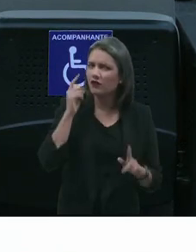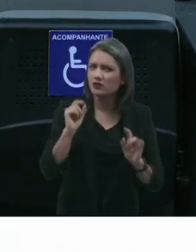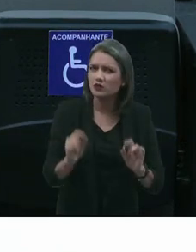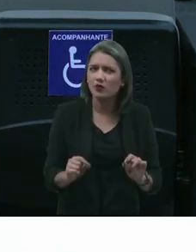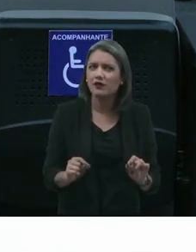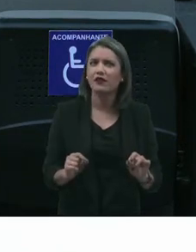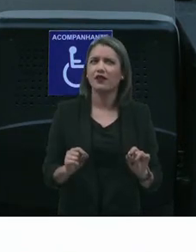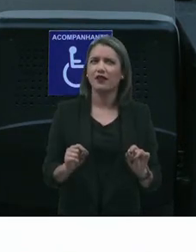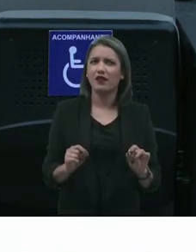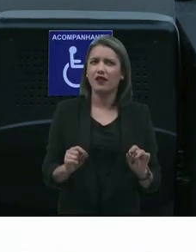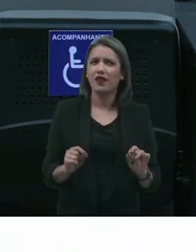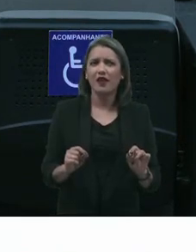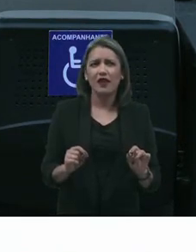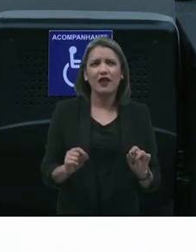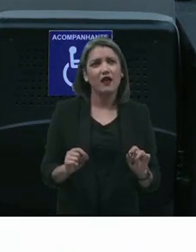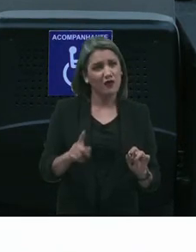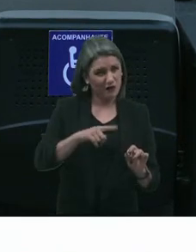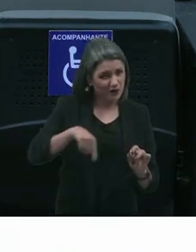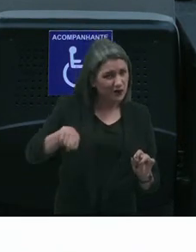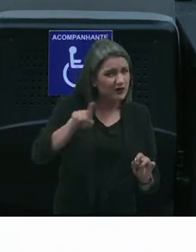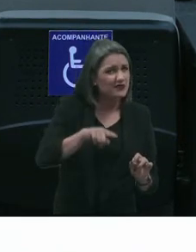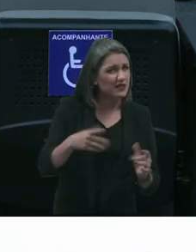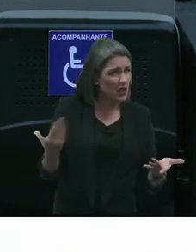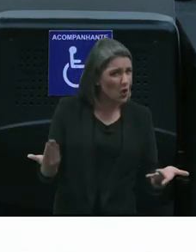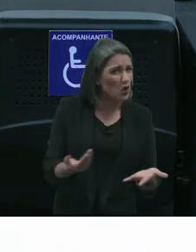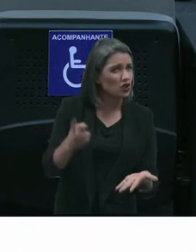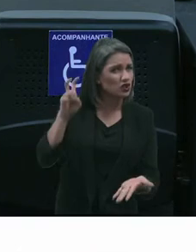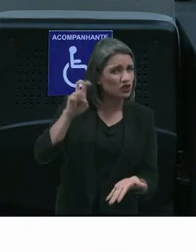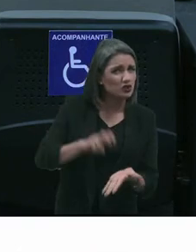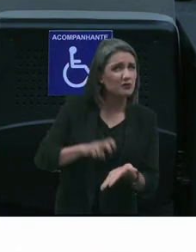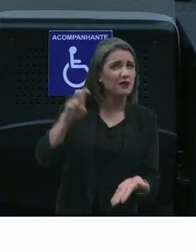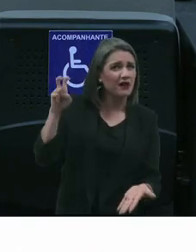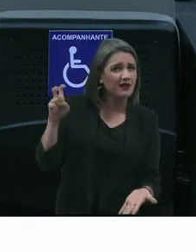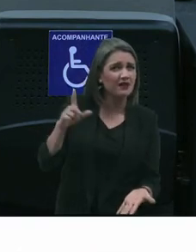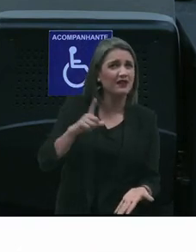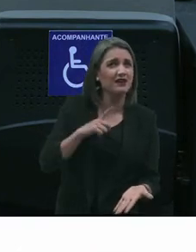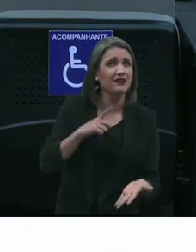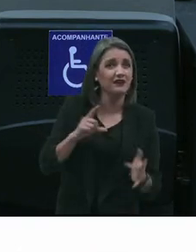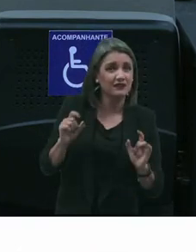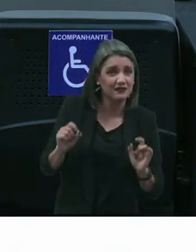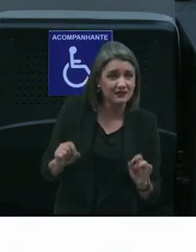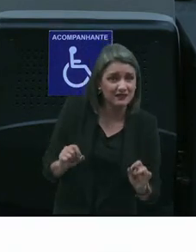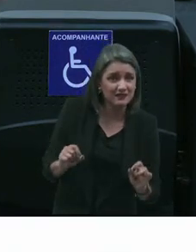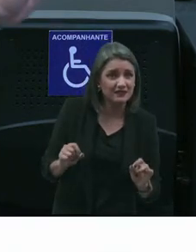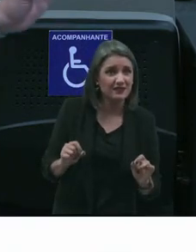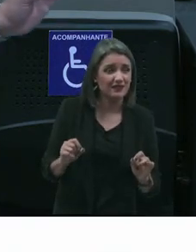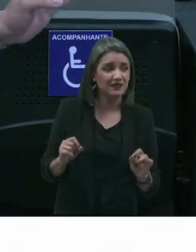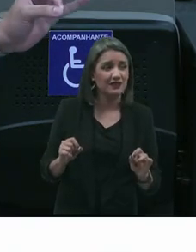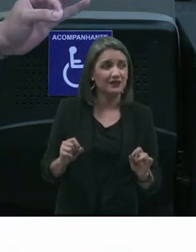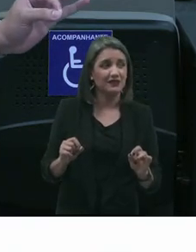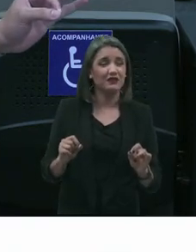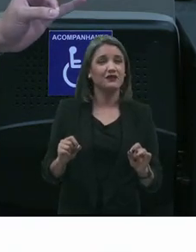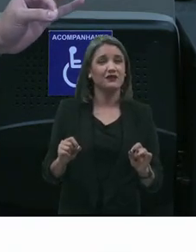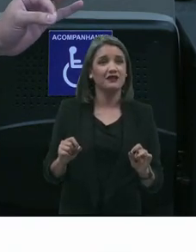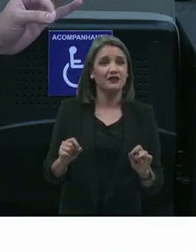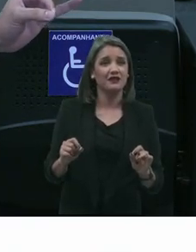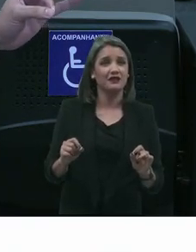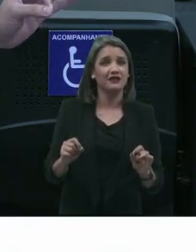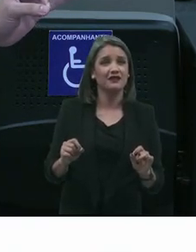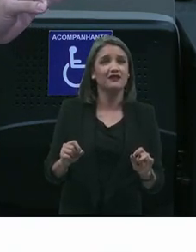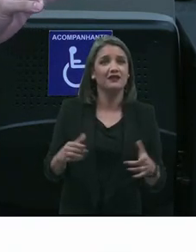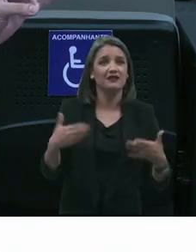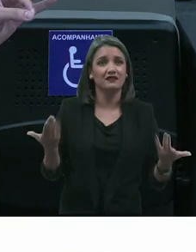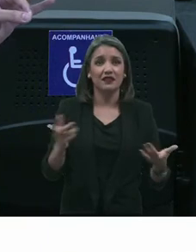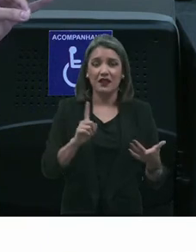excelências, bem recentemente, na sessão da manhã, obtemperaram por não nem abrir um PAD